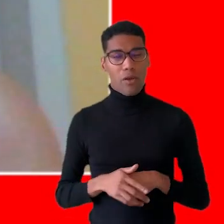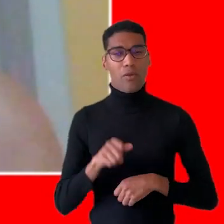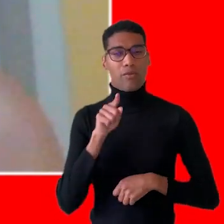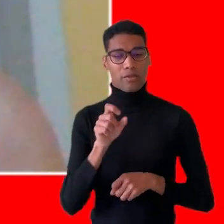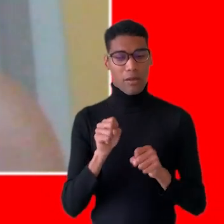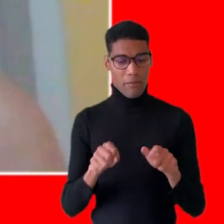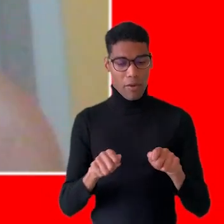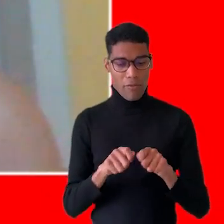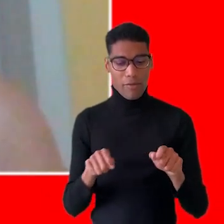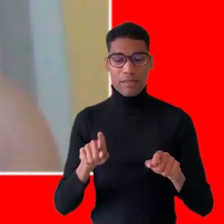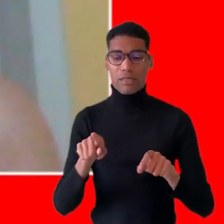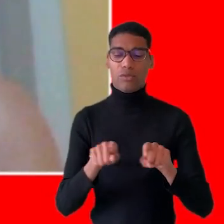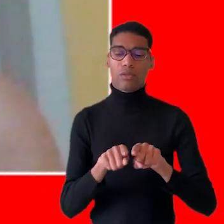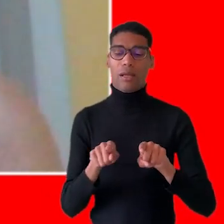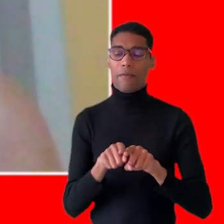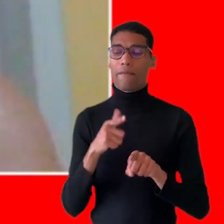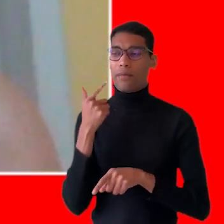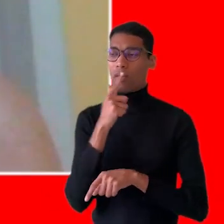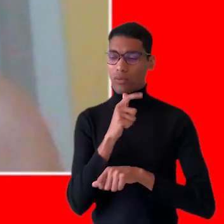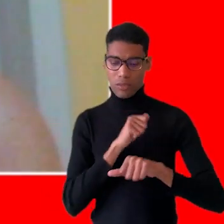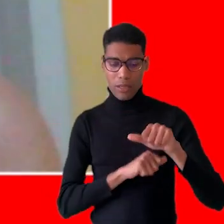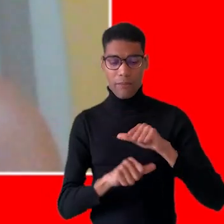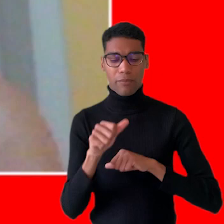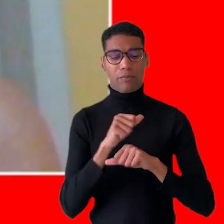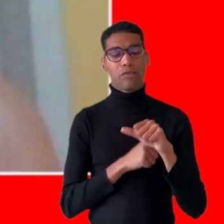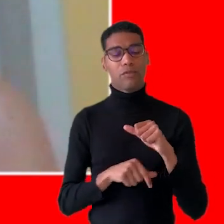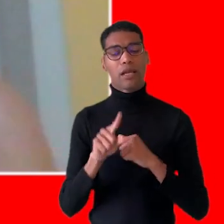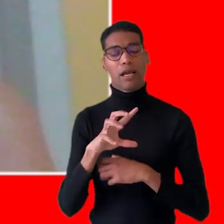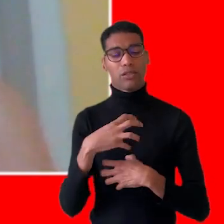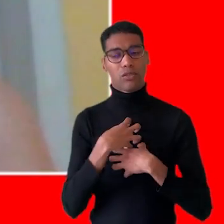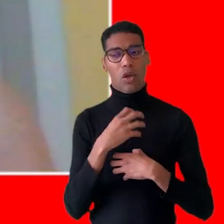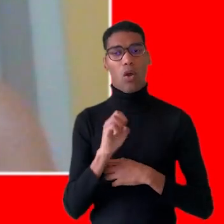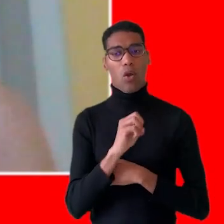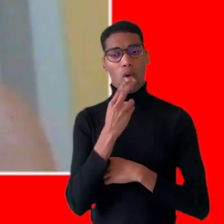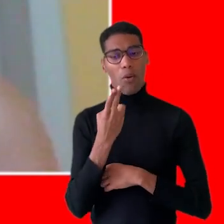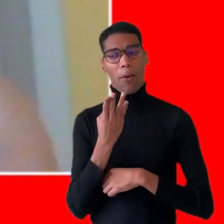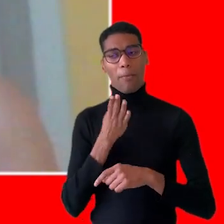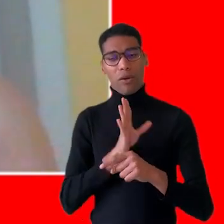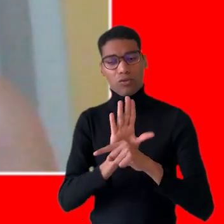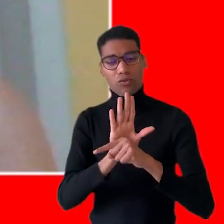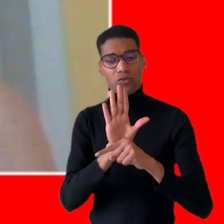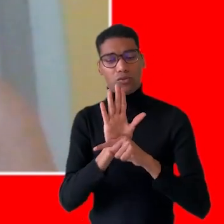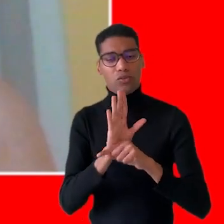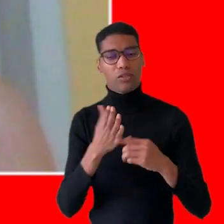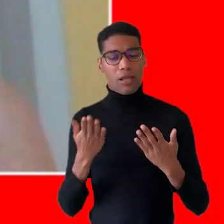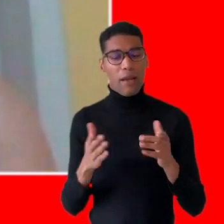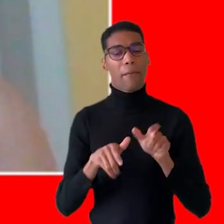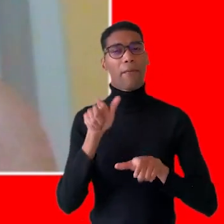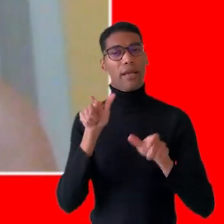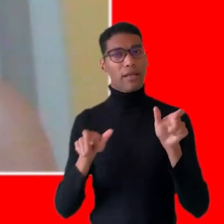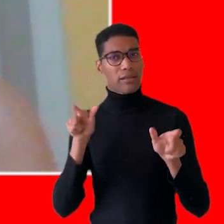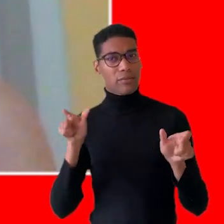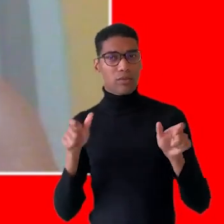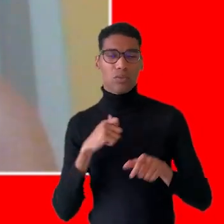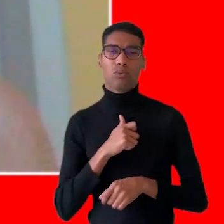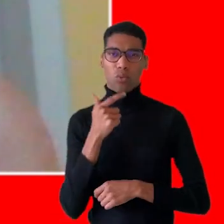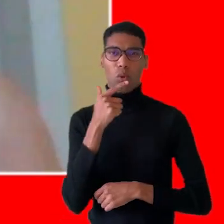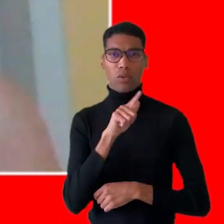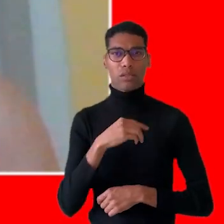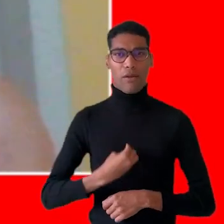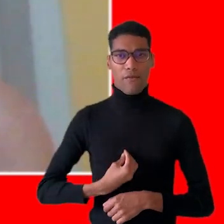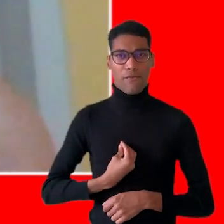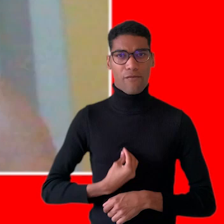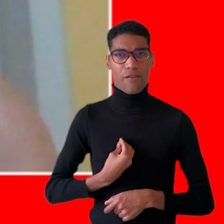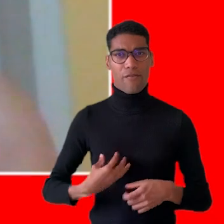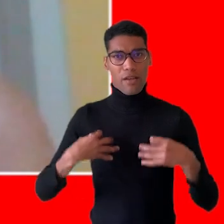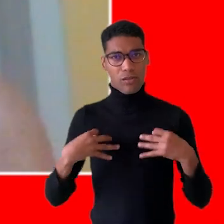você poderia fazer também para modificar esse quadro ou para ajudar né, para que as pessoas possam realmente viver